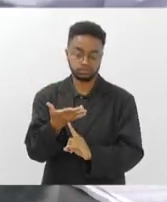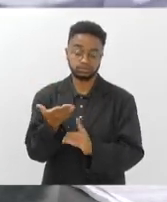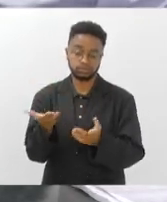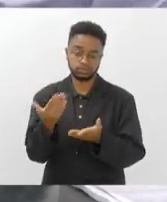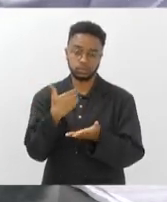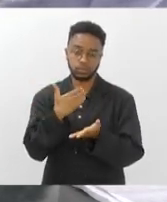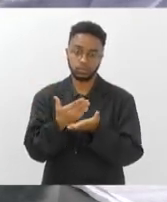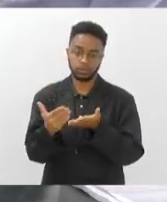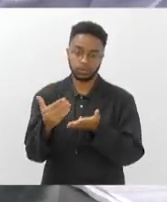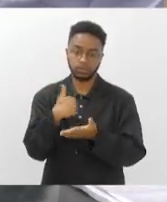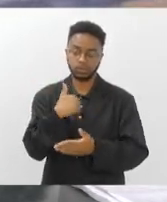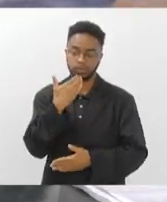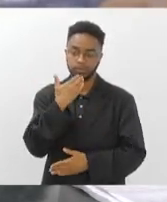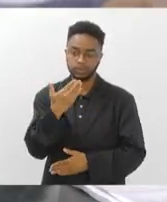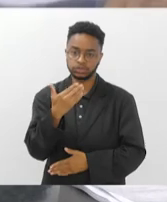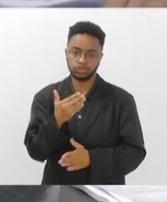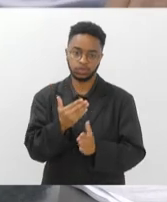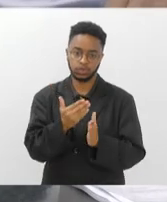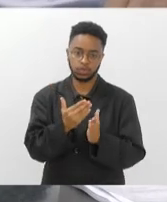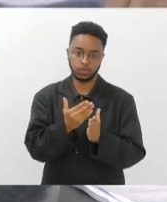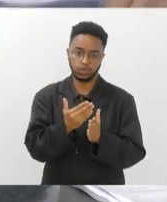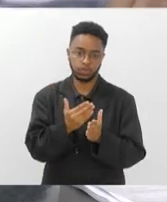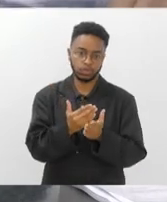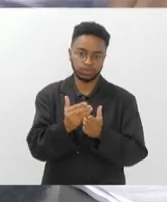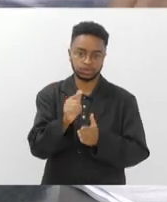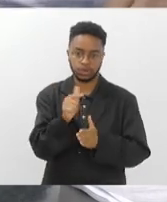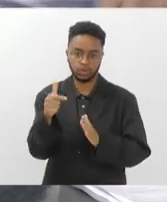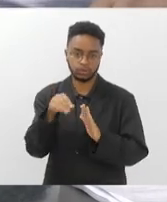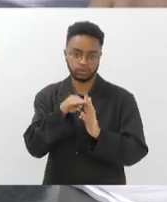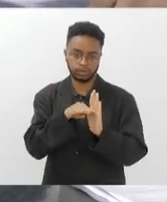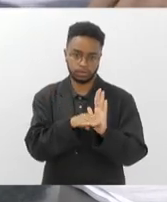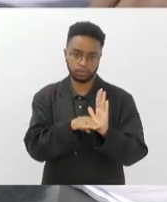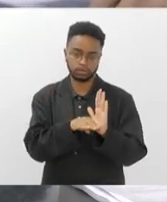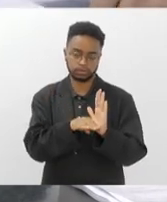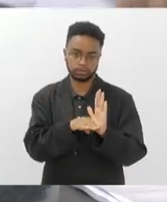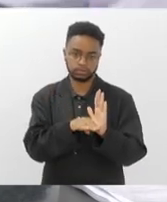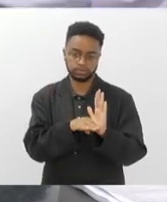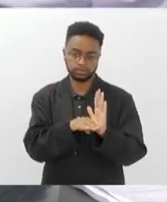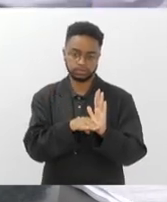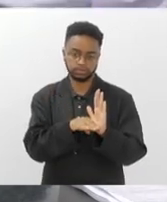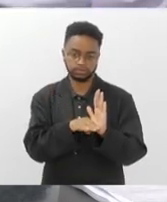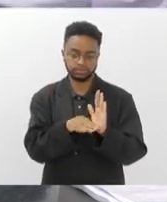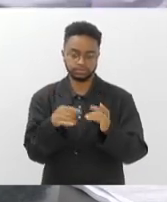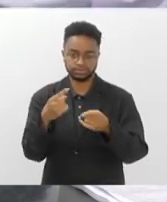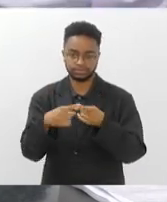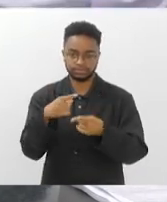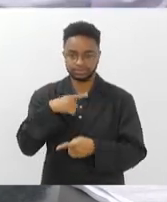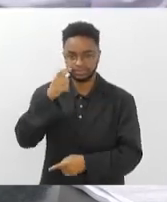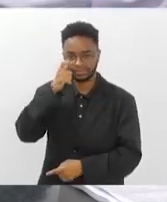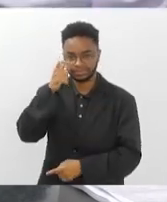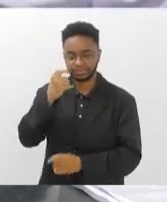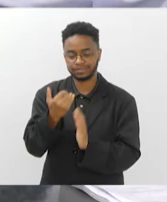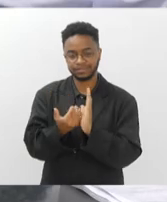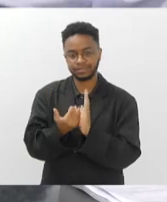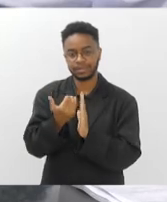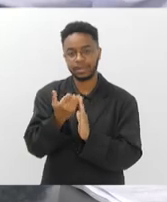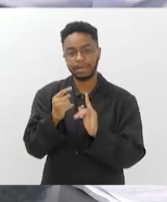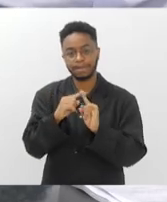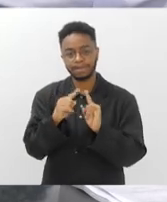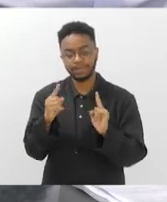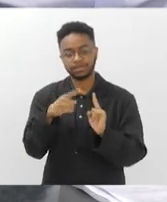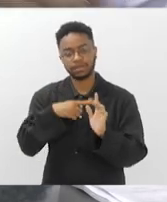até pedir para começar pela extraordinária, tenho particular interesse nisso, mas eu vi que tinha vários